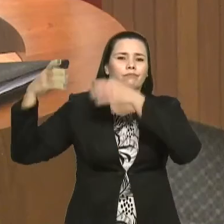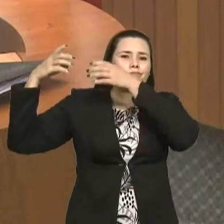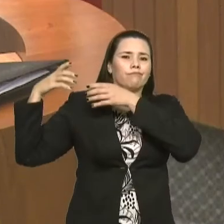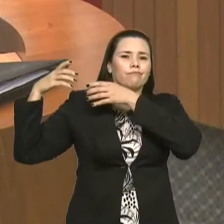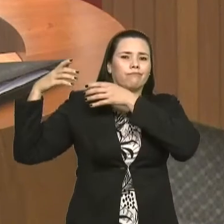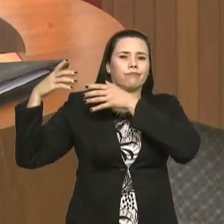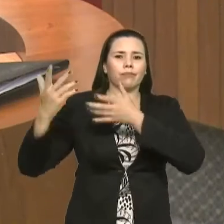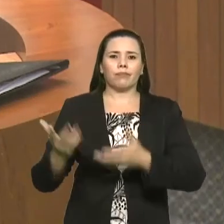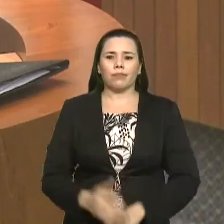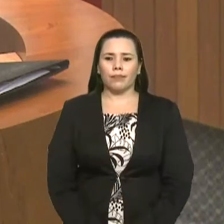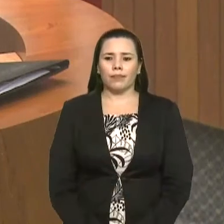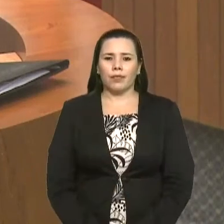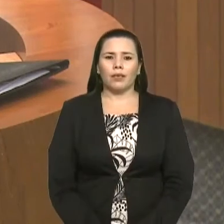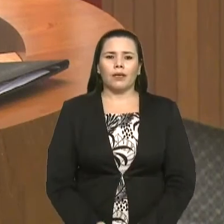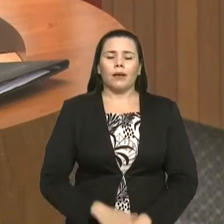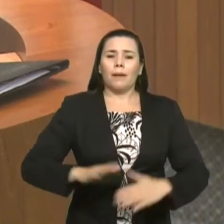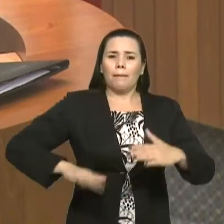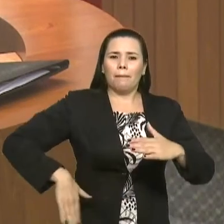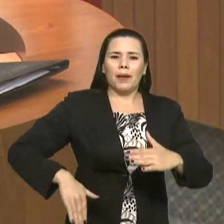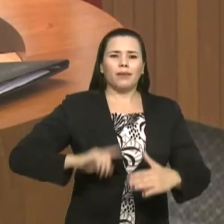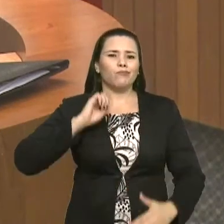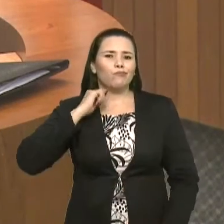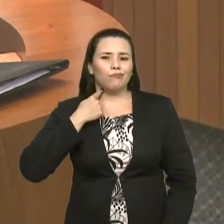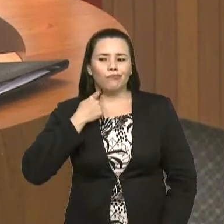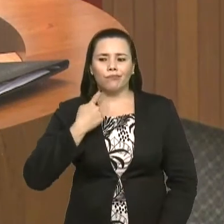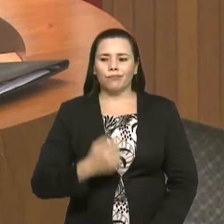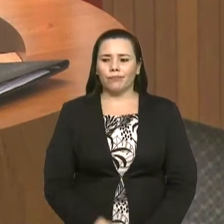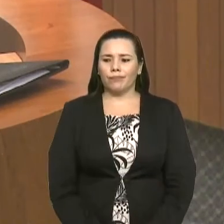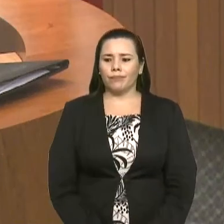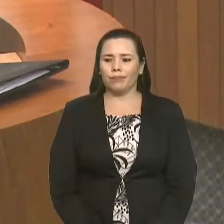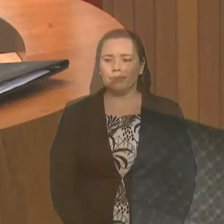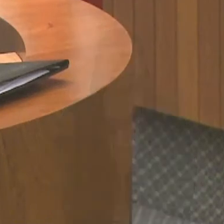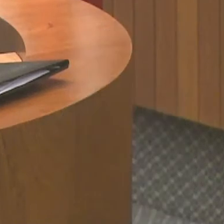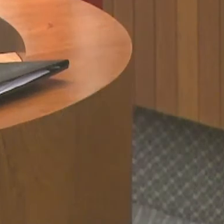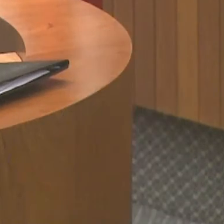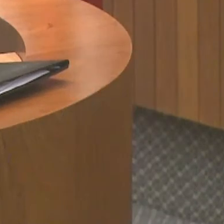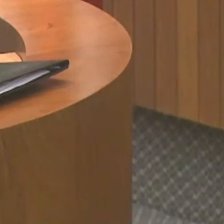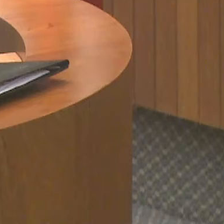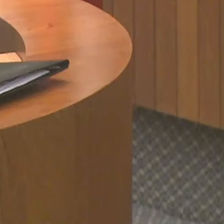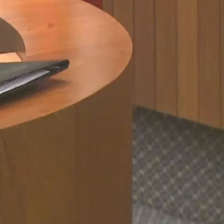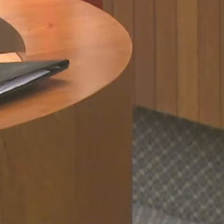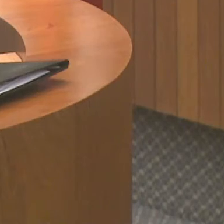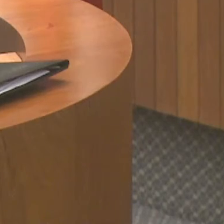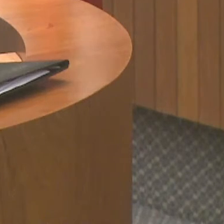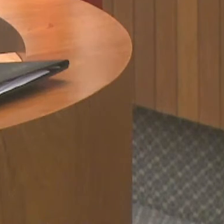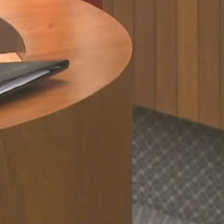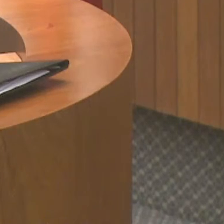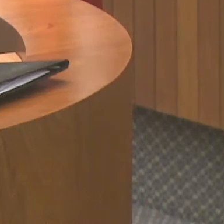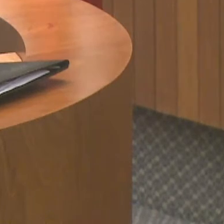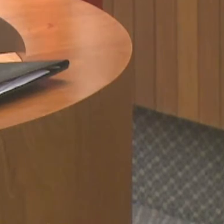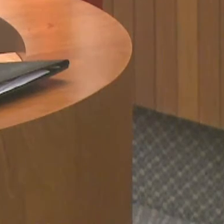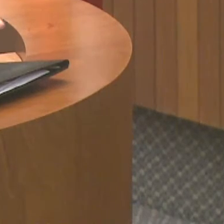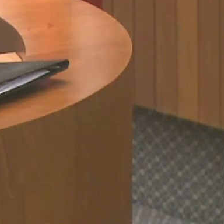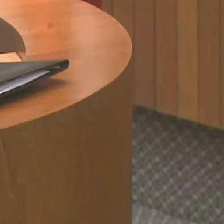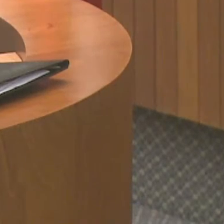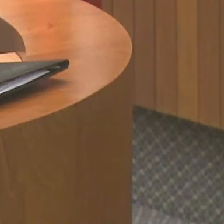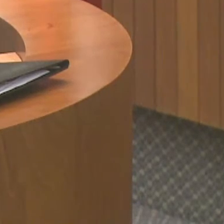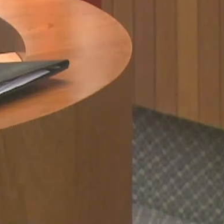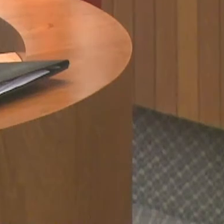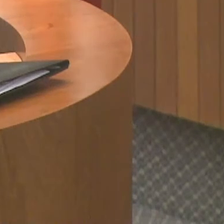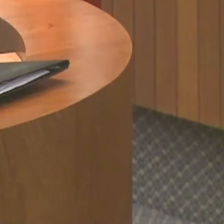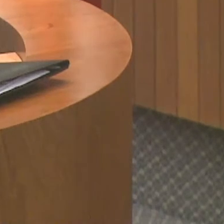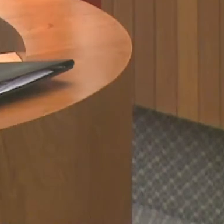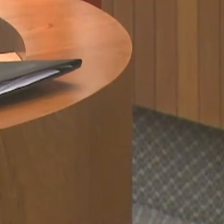Praias poluídas. Não tem vulnerabilidade nas praias. E a Caema cheia de cabide de emprego. Isso é um